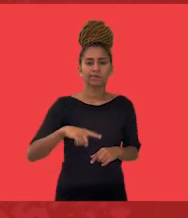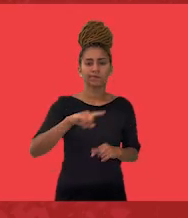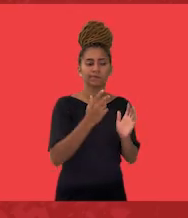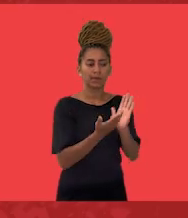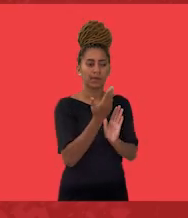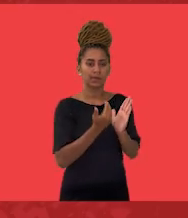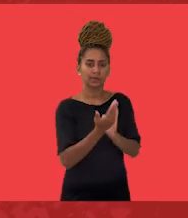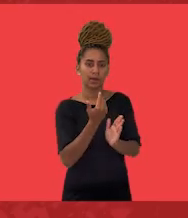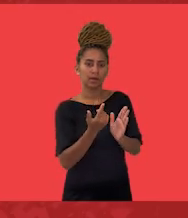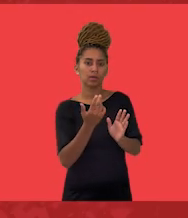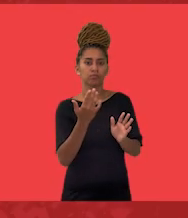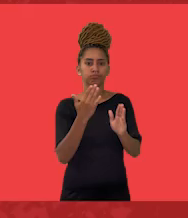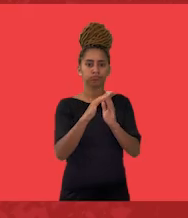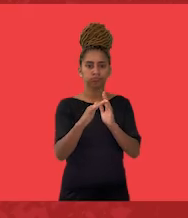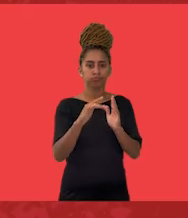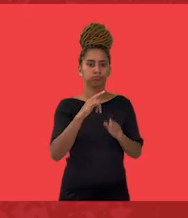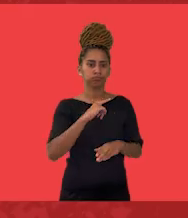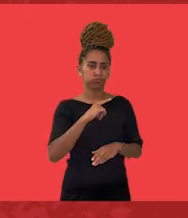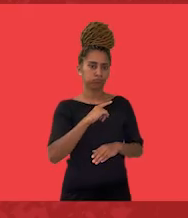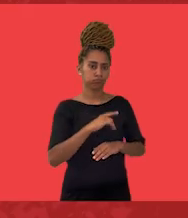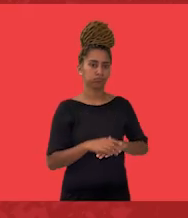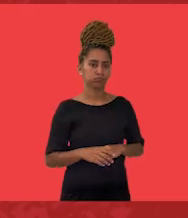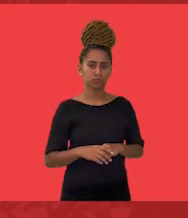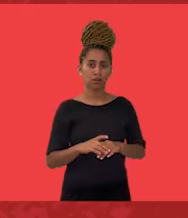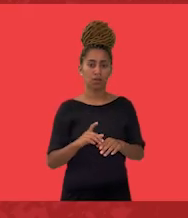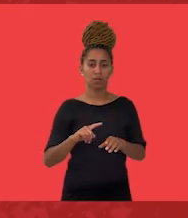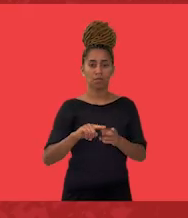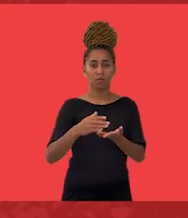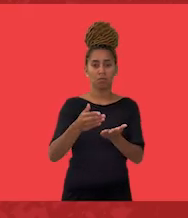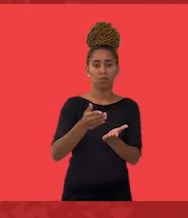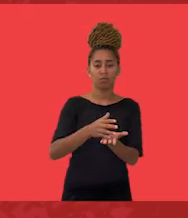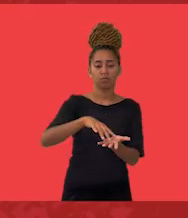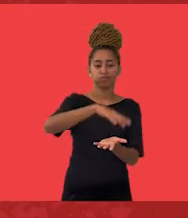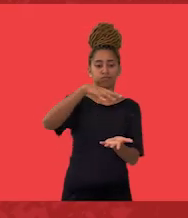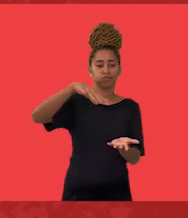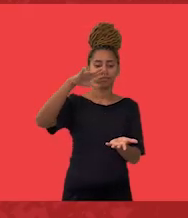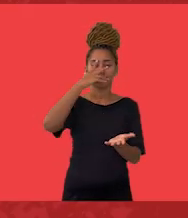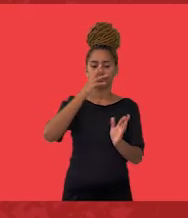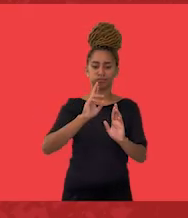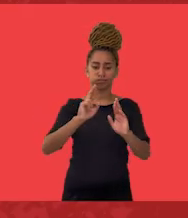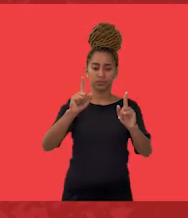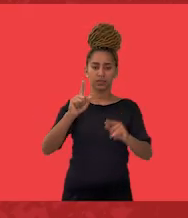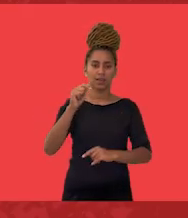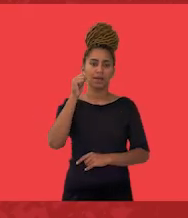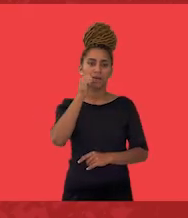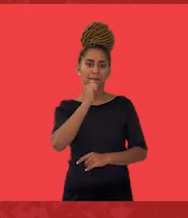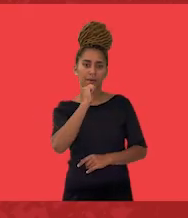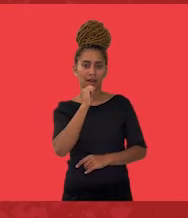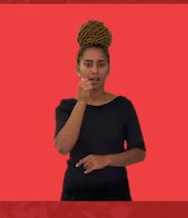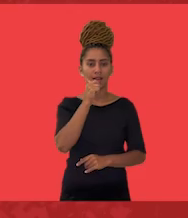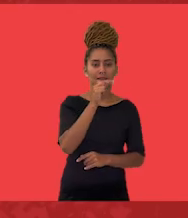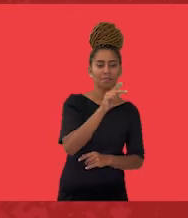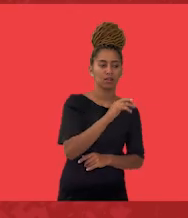Lembrança feita de azul. Cair leve no chão como as folhas vadias e acordar